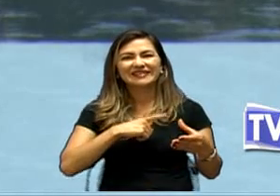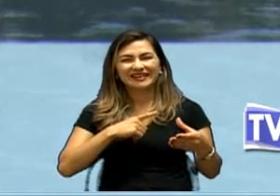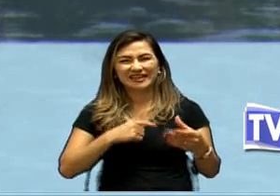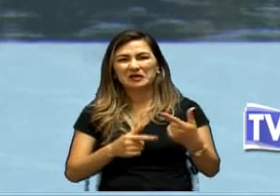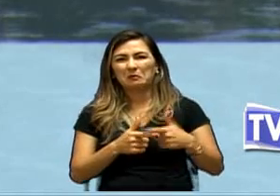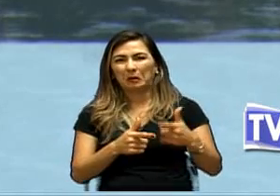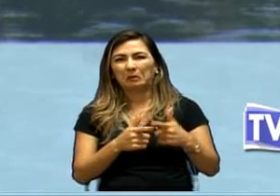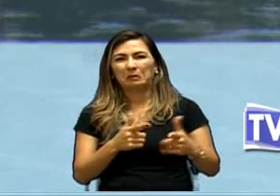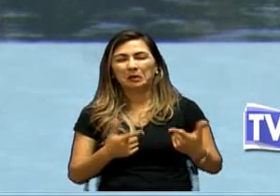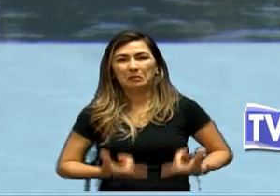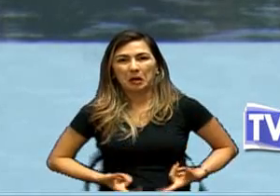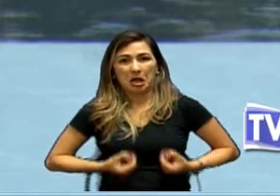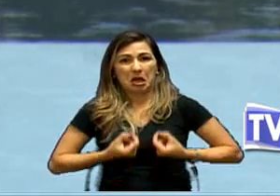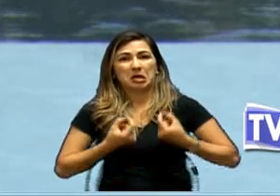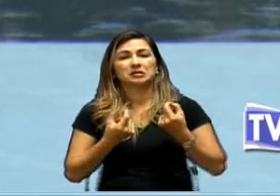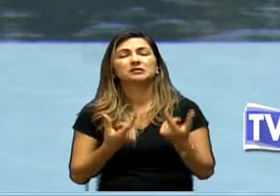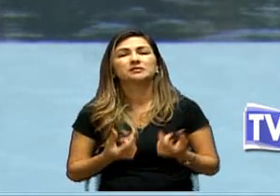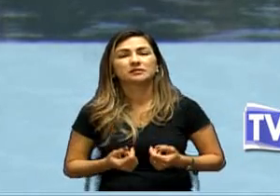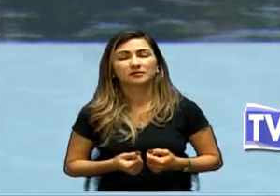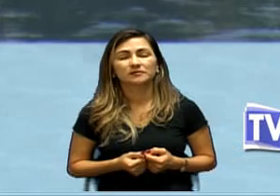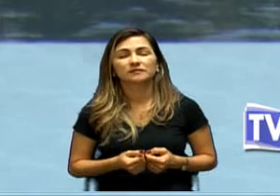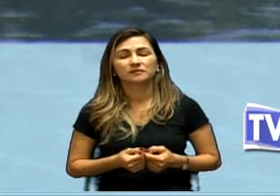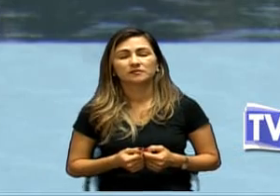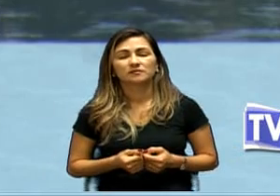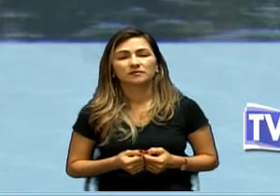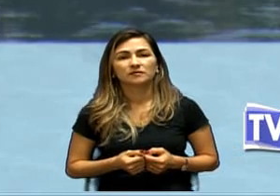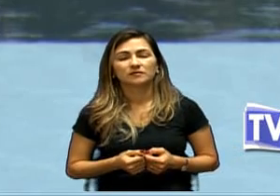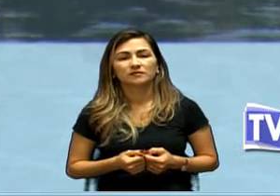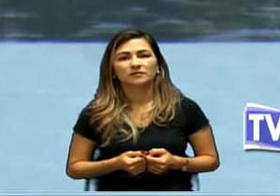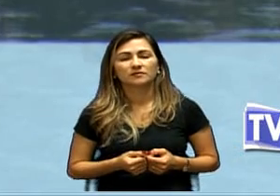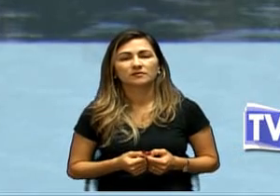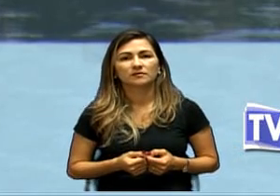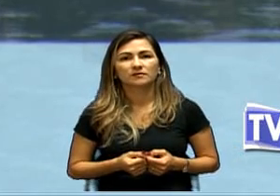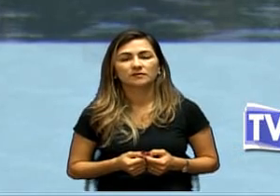ser humano e impactante. Fora o fato que, por si só,